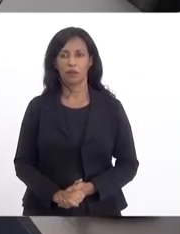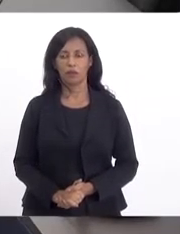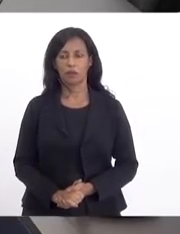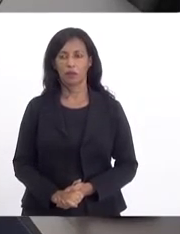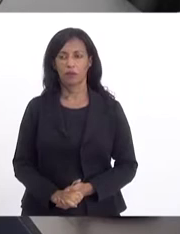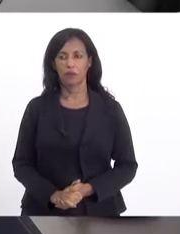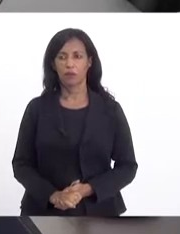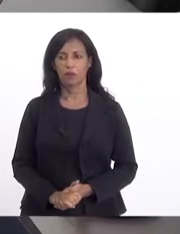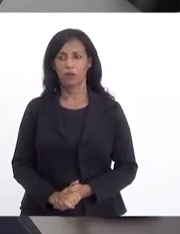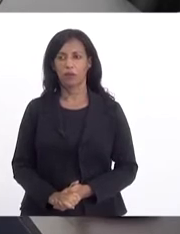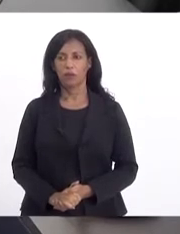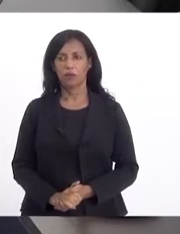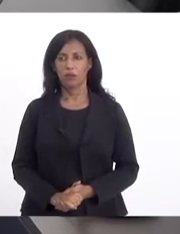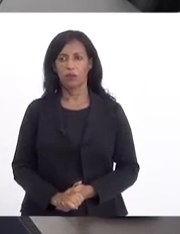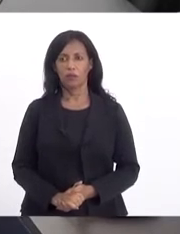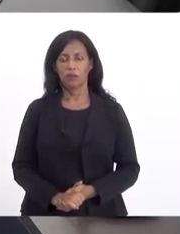de